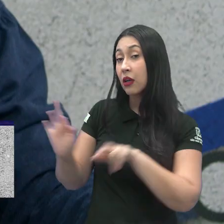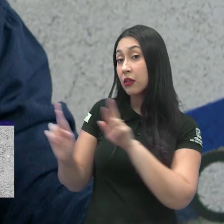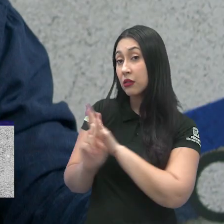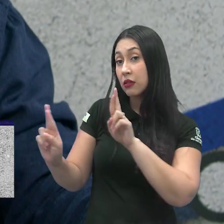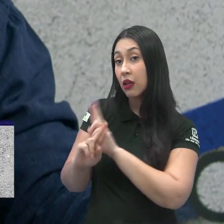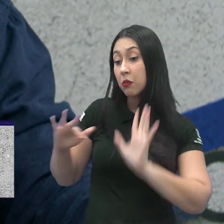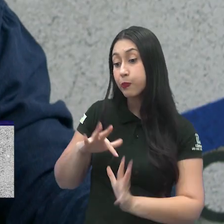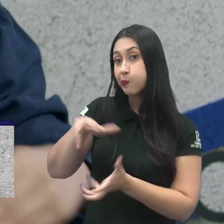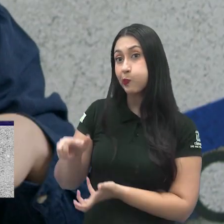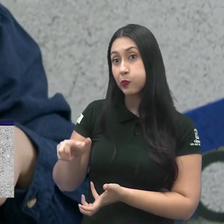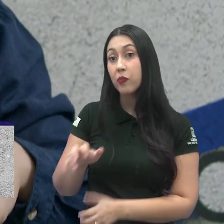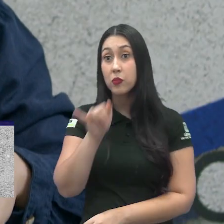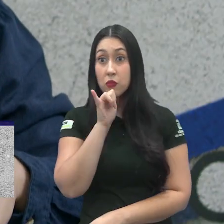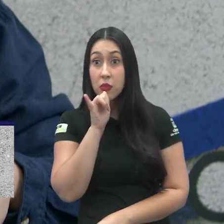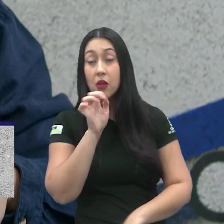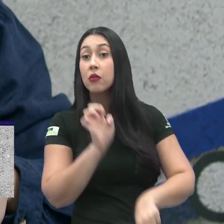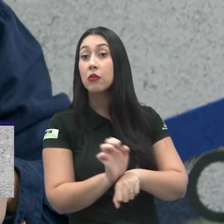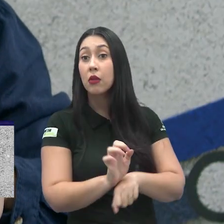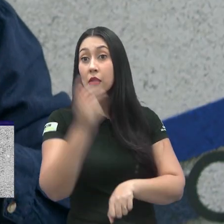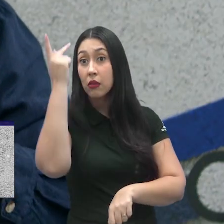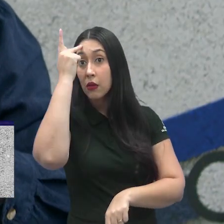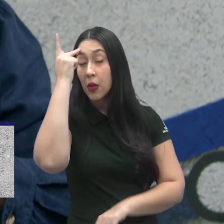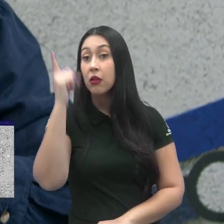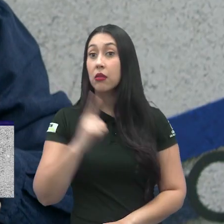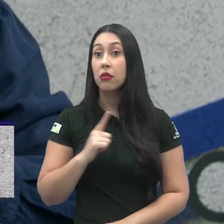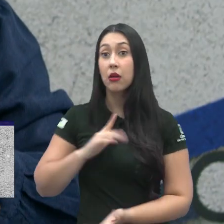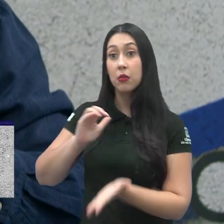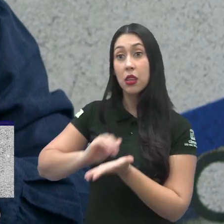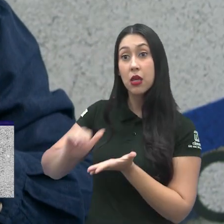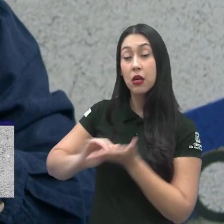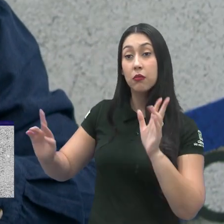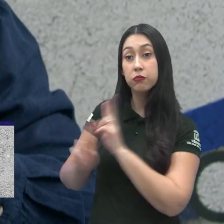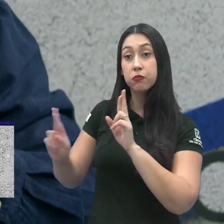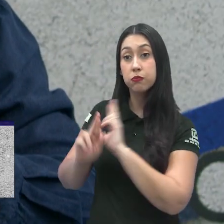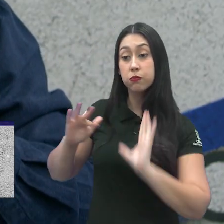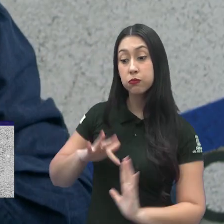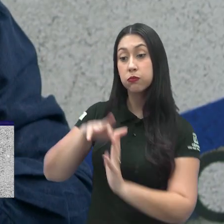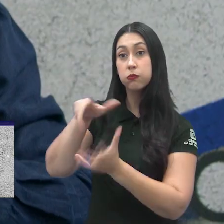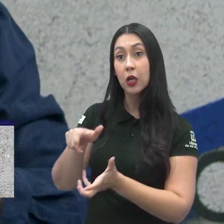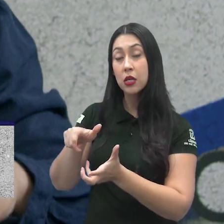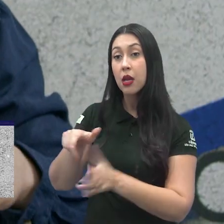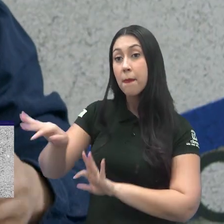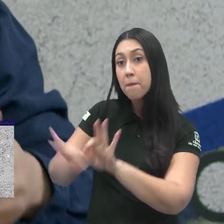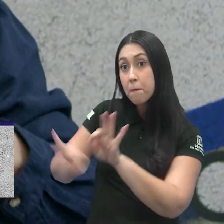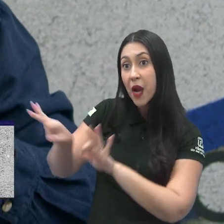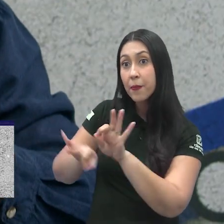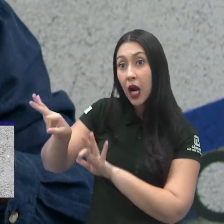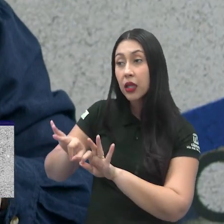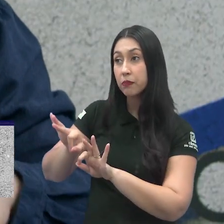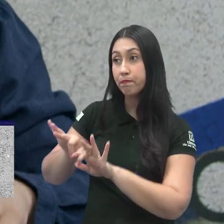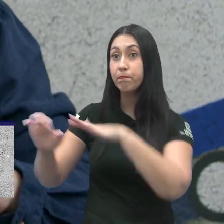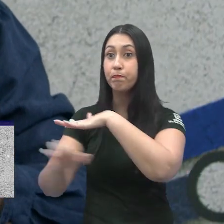de relações internacionais. O estado de São Paulo, por exemplo, tem uma secretaria de relações internacionais que promove a vinda de